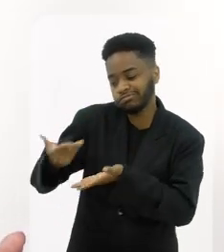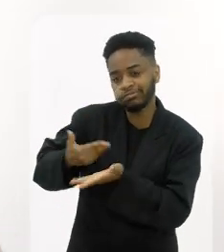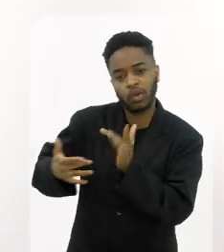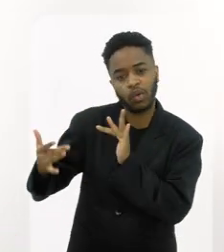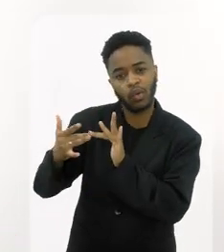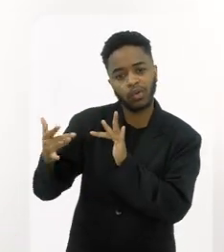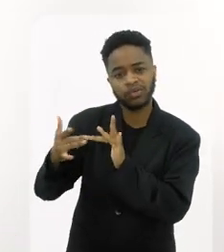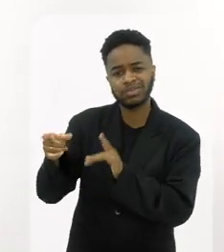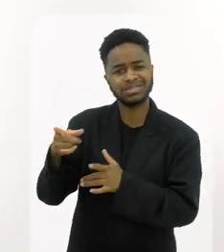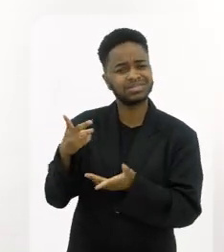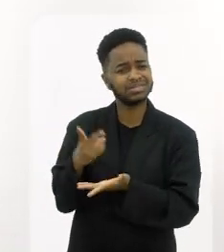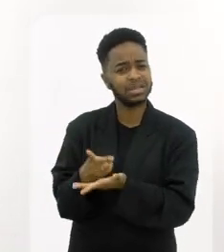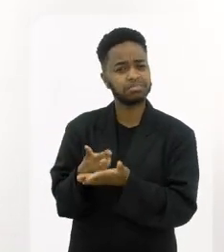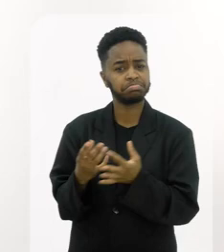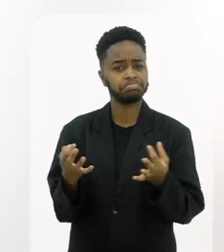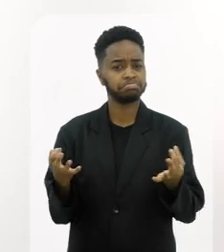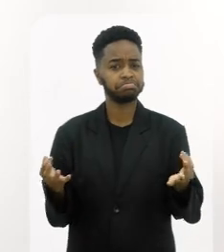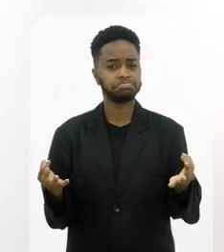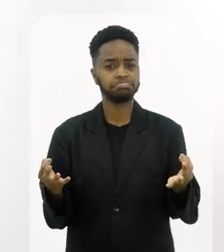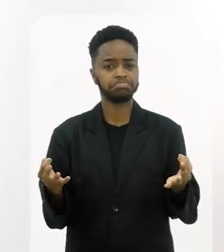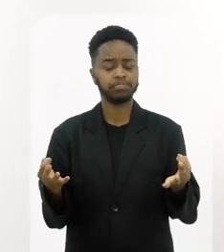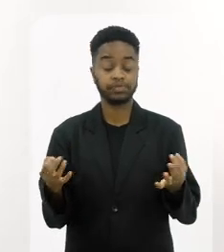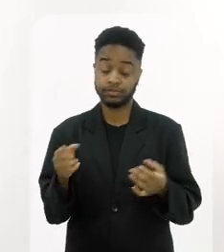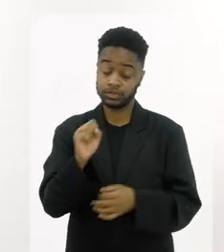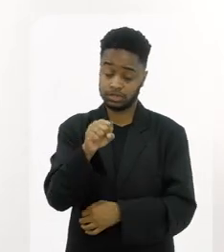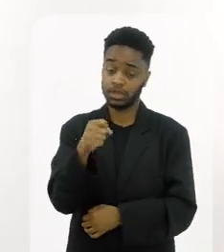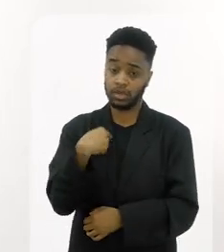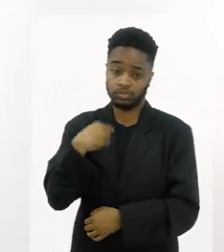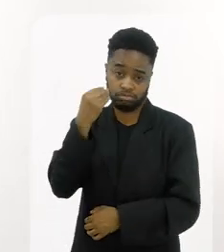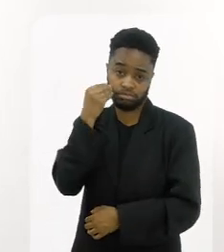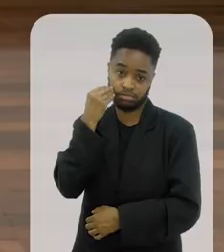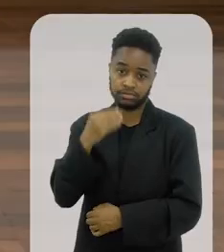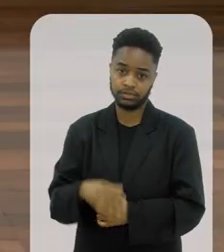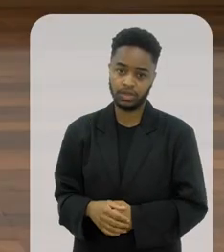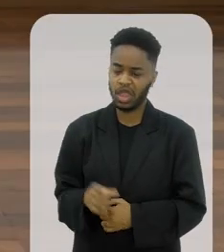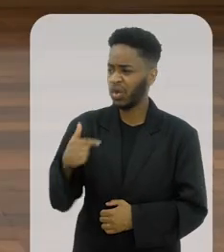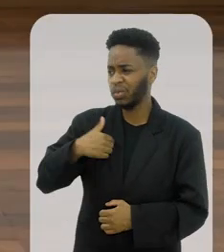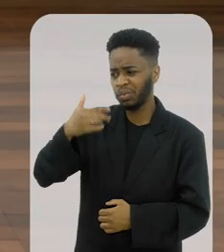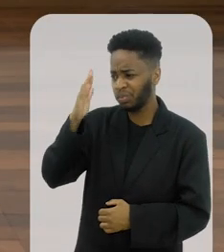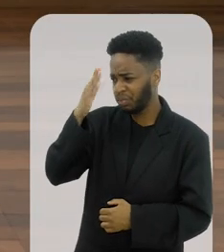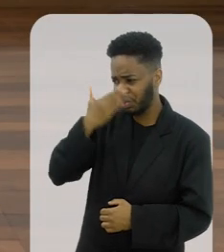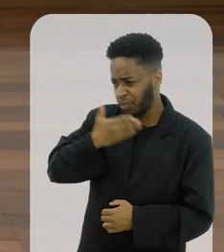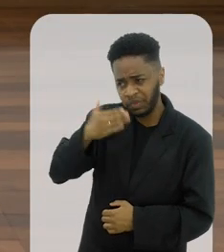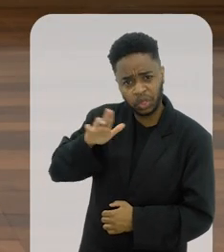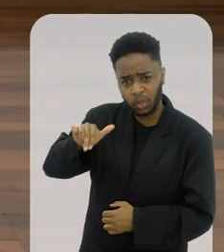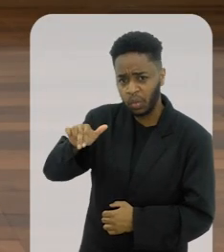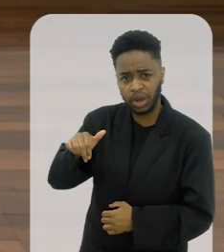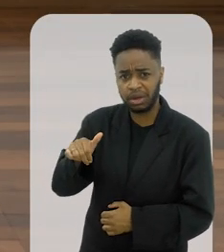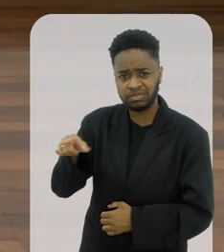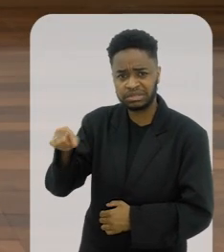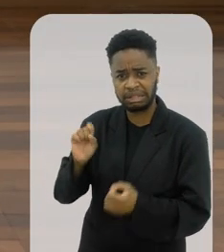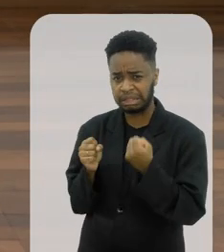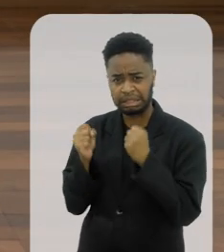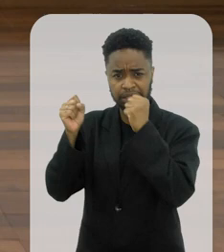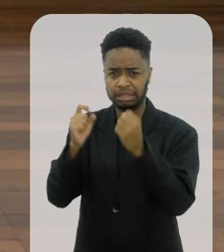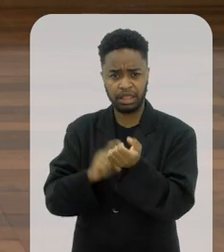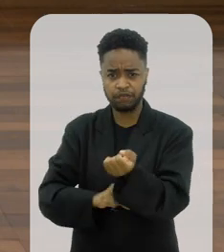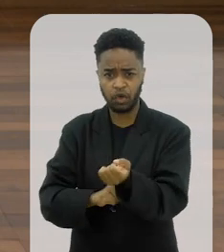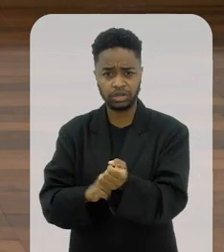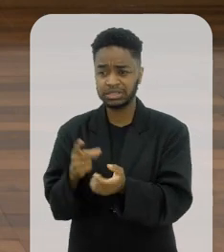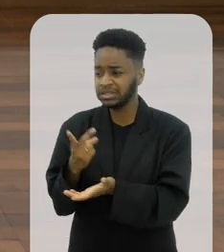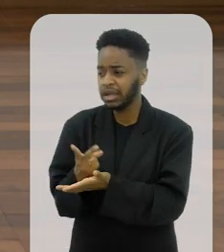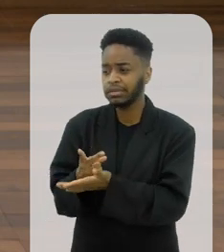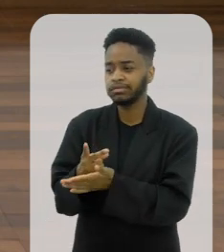porque convivo, você está sempre zen. Sim, eu busco. Eu nunca vi você fora de zen. Você está